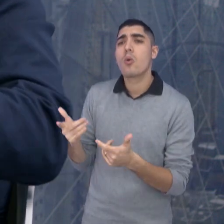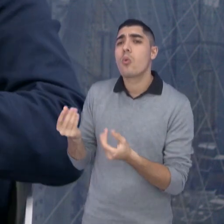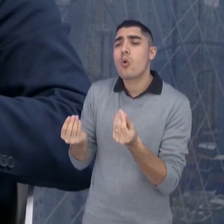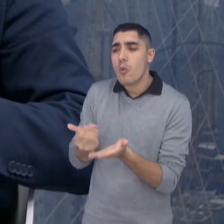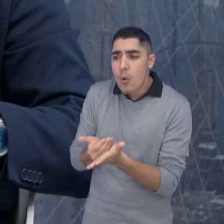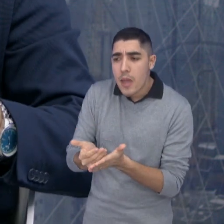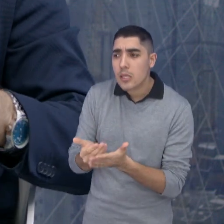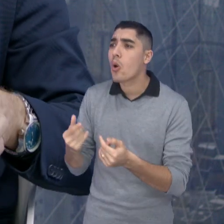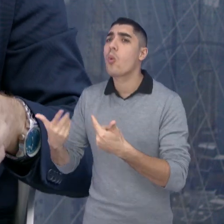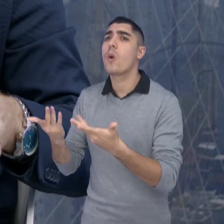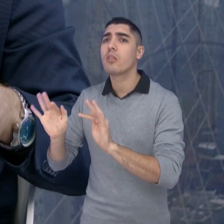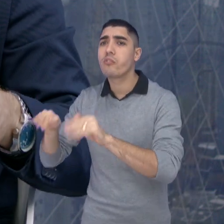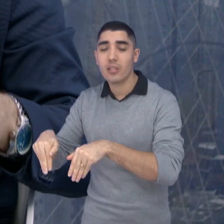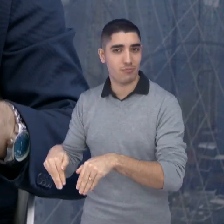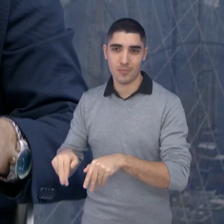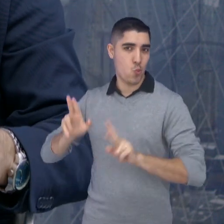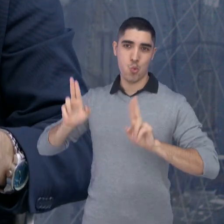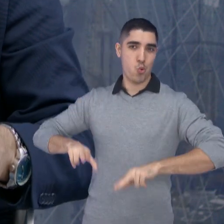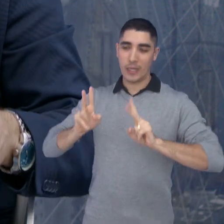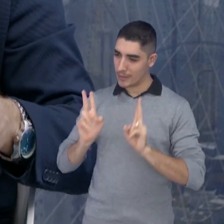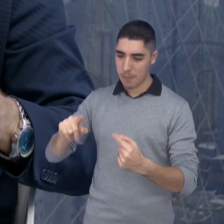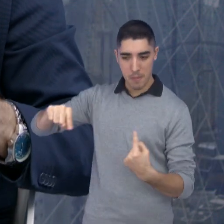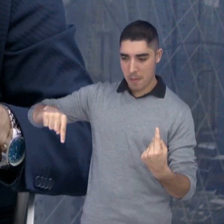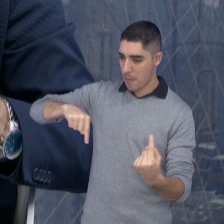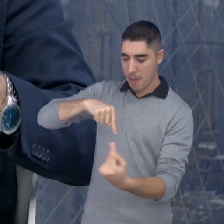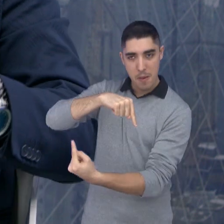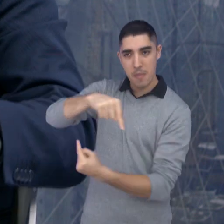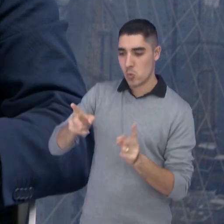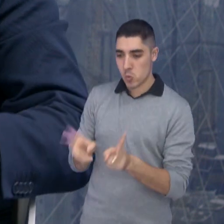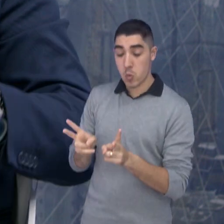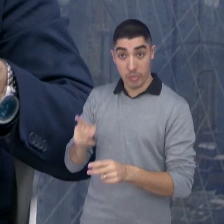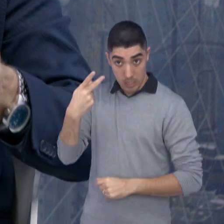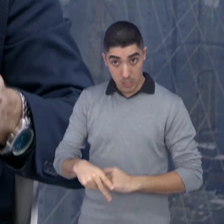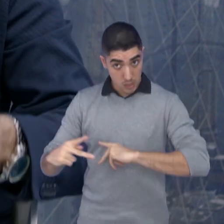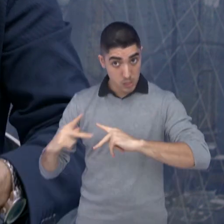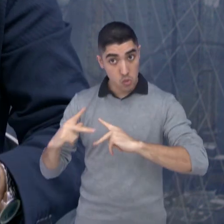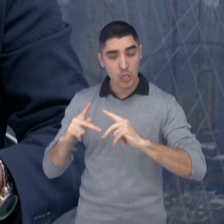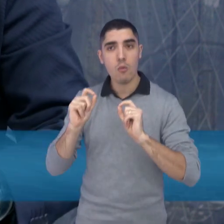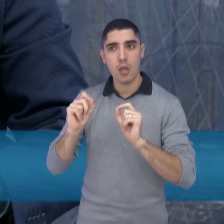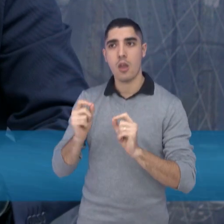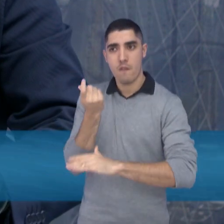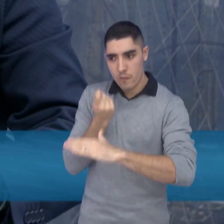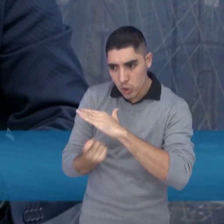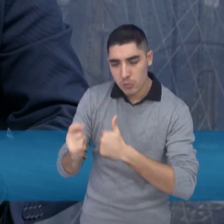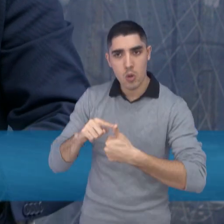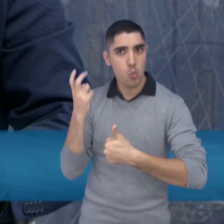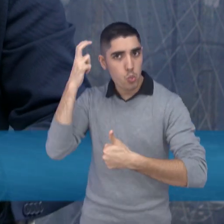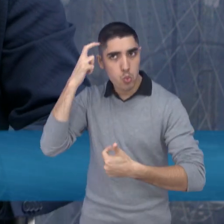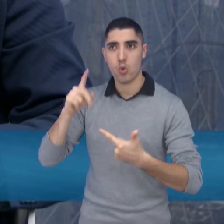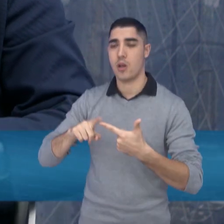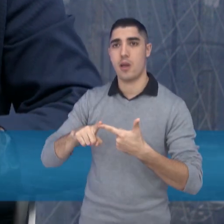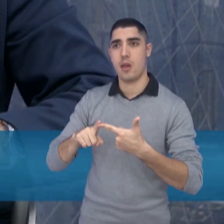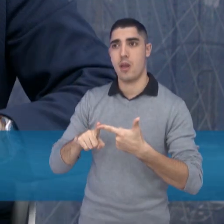para nunca. Aqui São José é um município muito interessante. O investimento em cultura, na educação, na cultura empreendedora